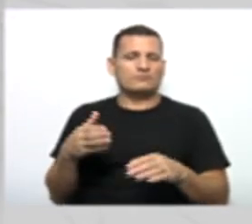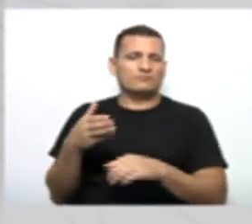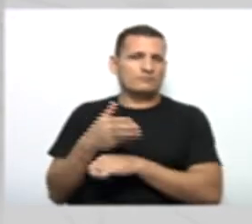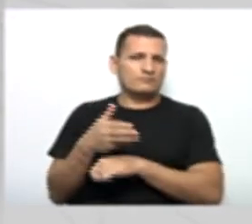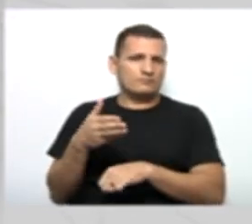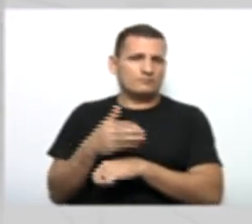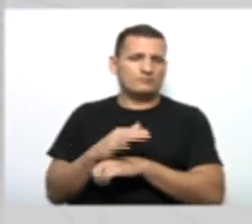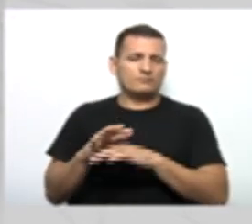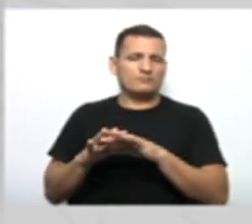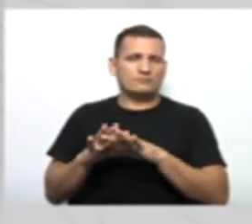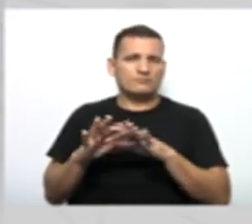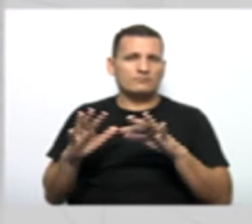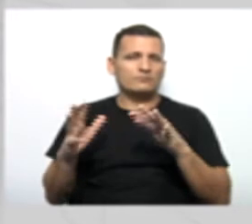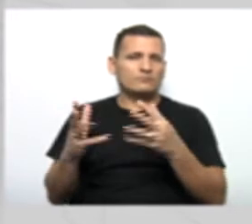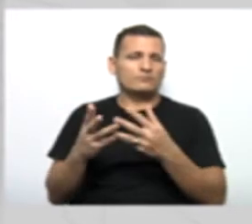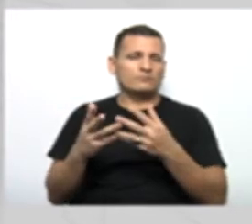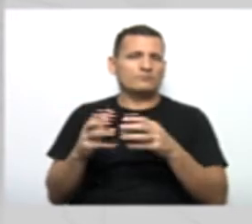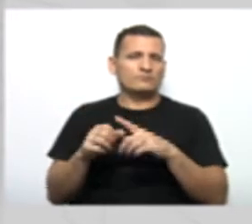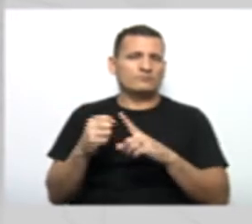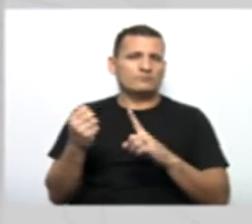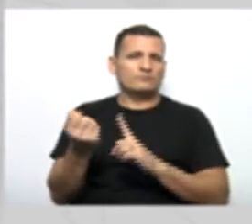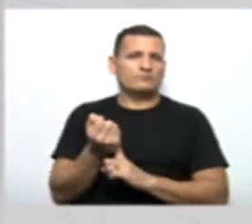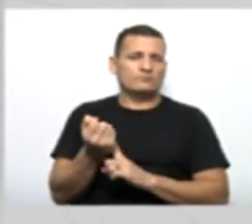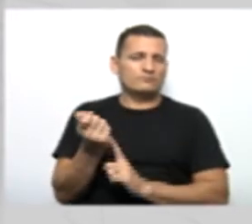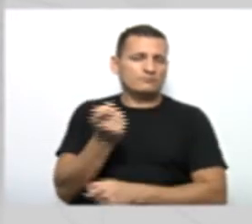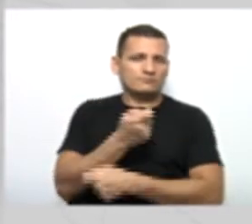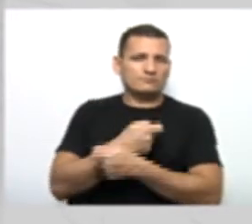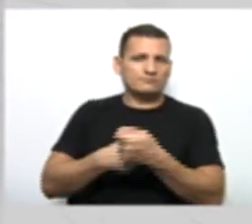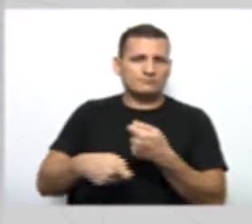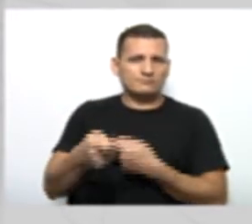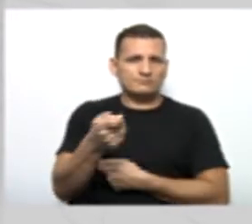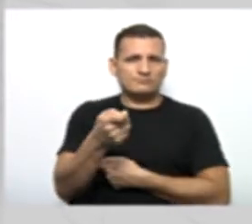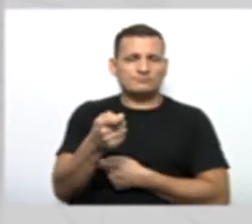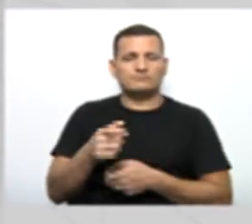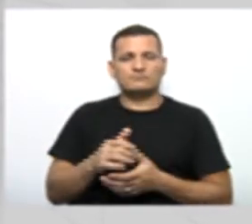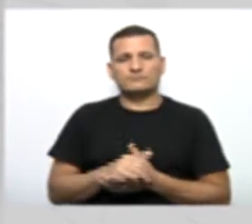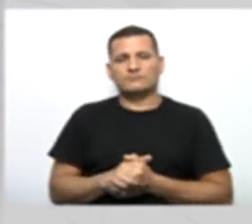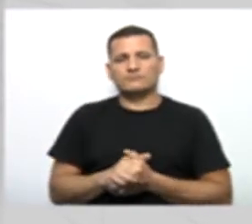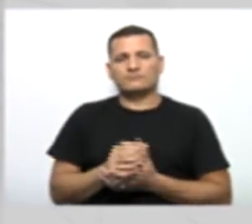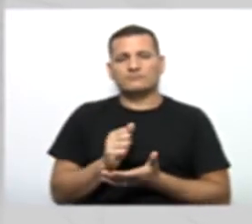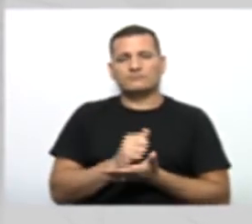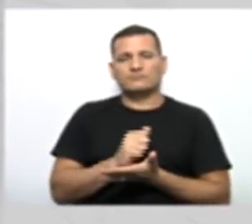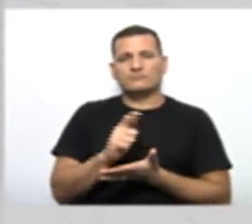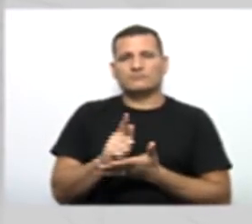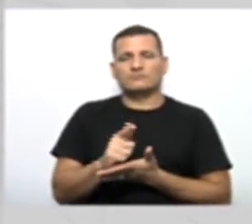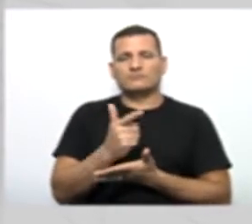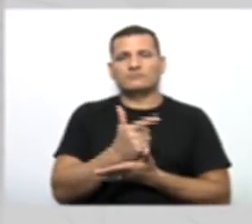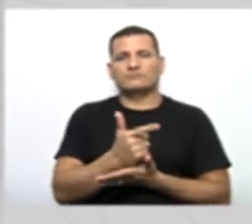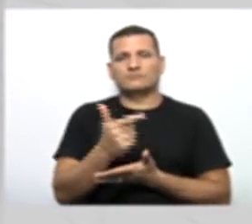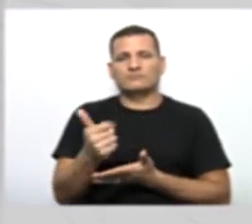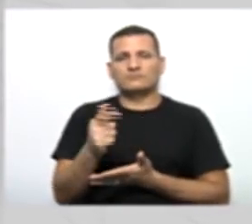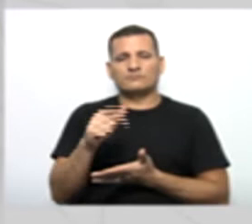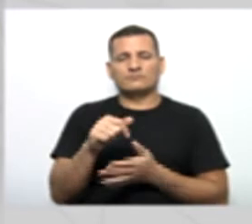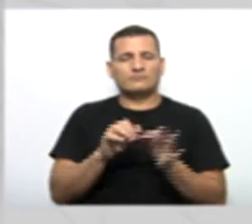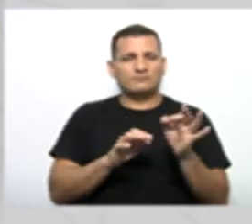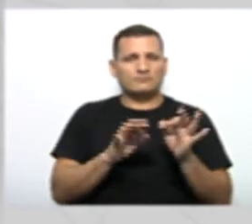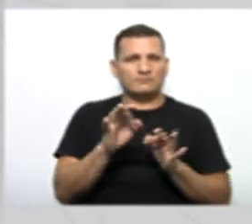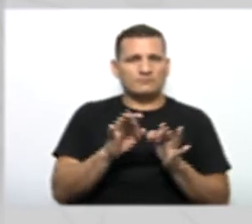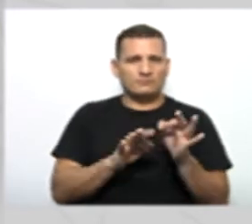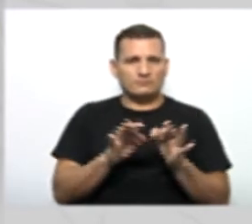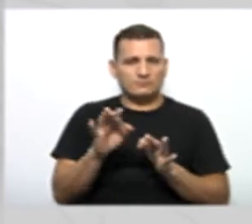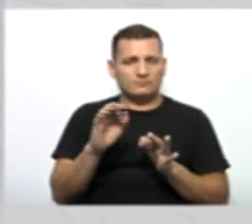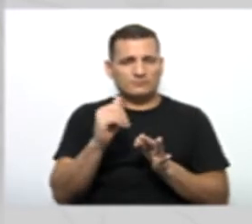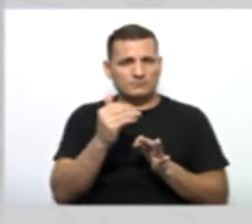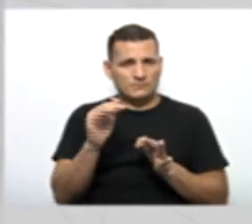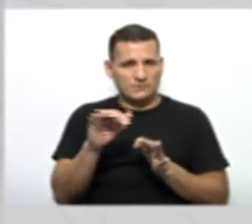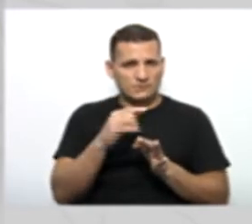de toda a sociedade por meio de negociações. A Agenda 21 é um plano de ação para ser